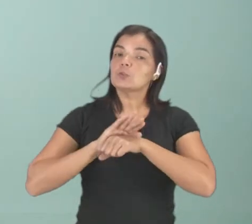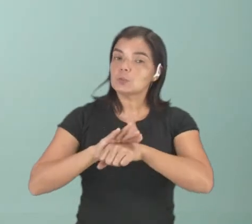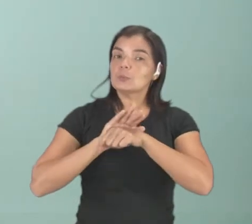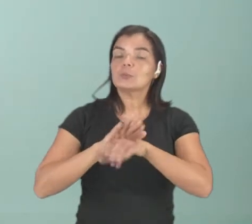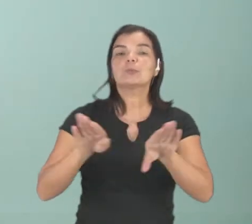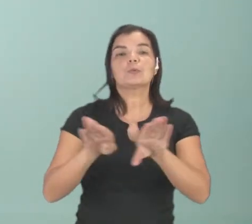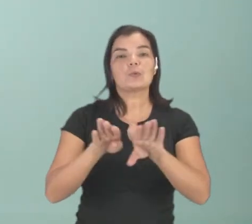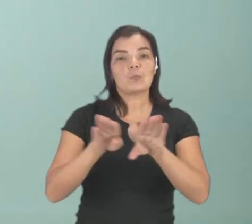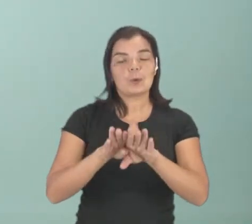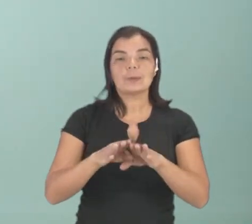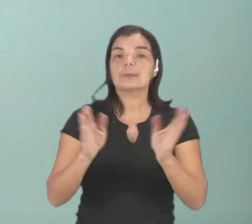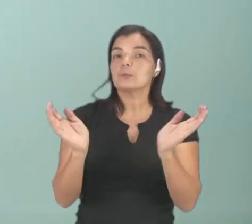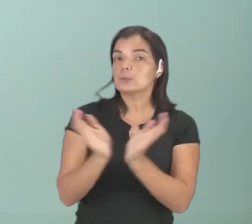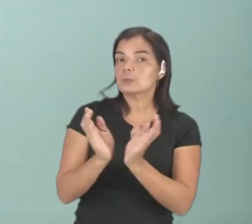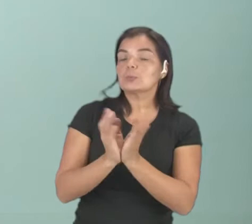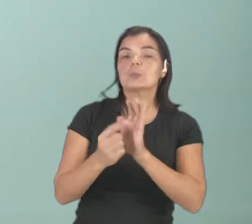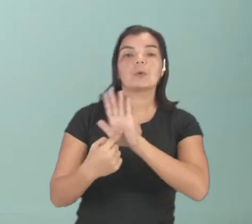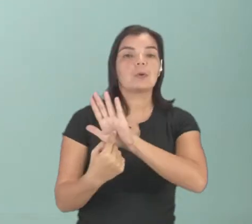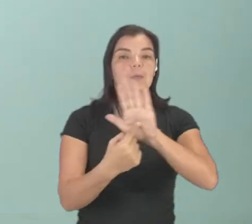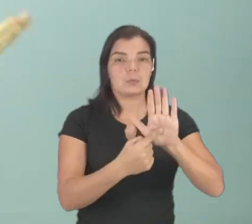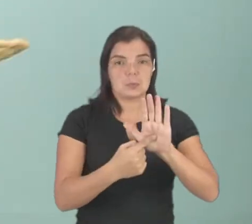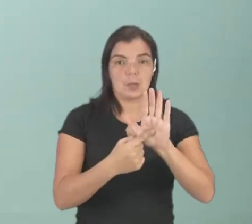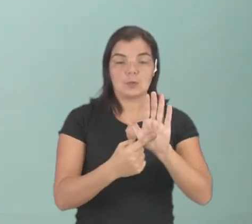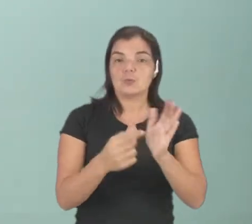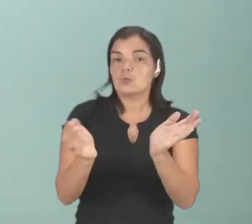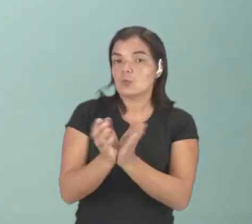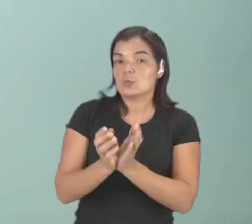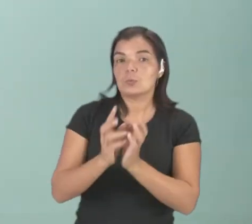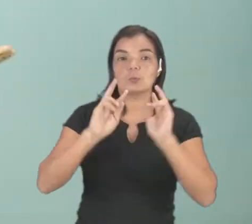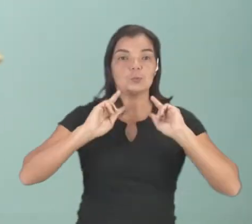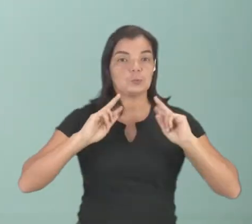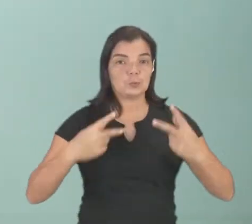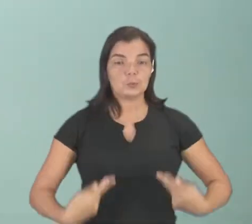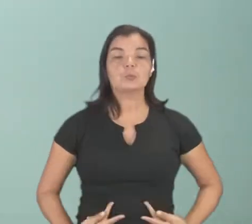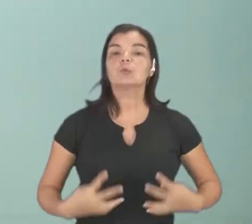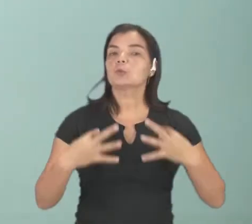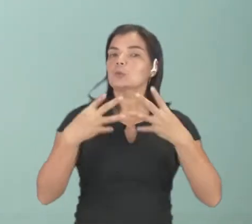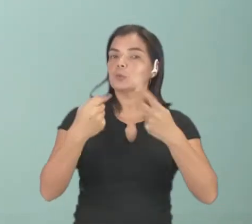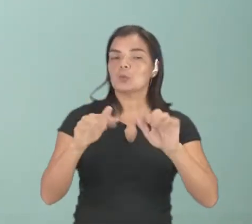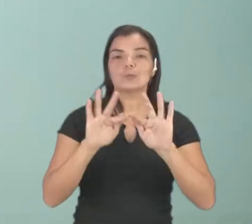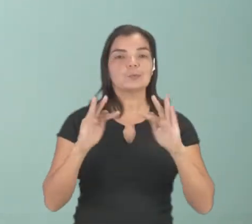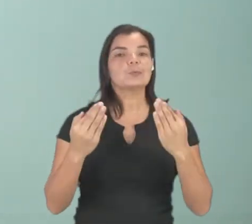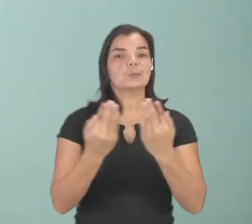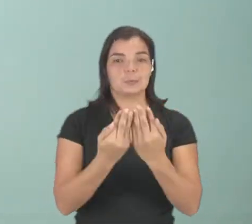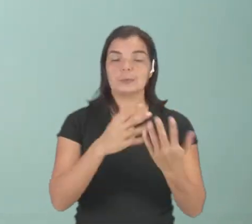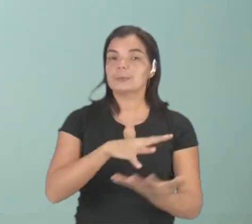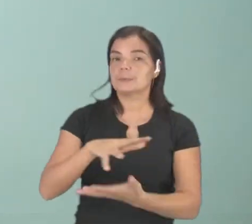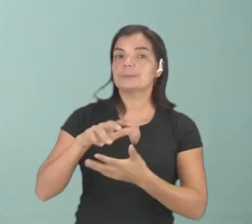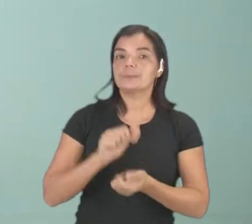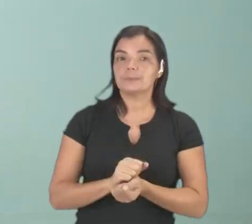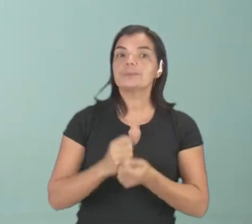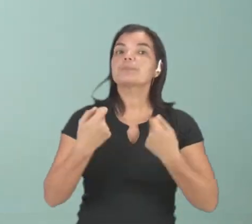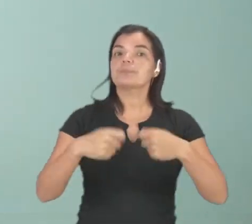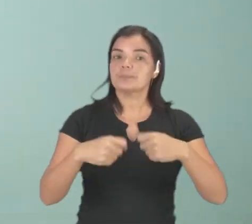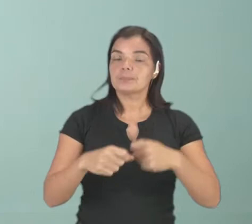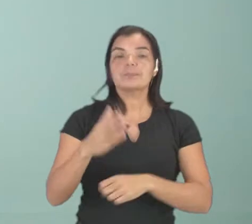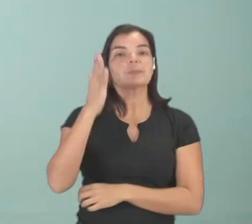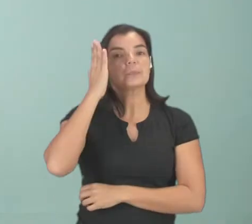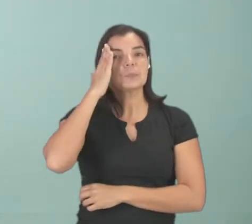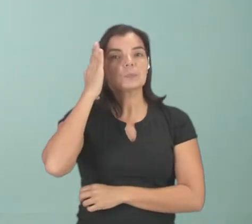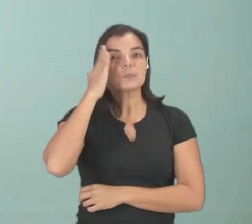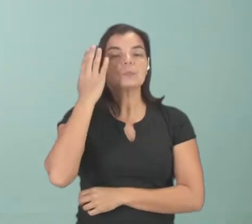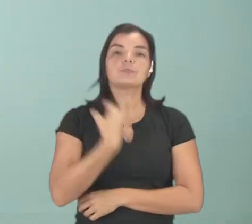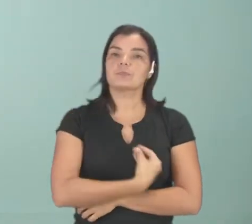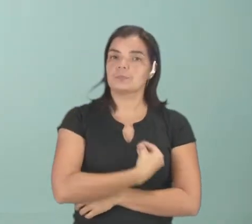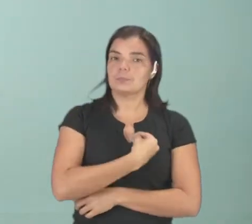como se fosse uma irmandade que representa a comunidade humana. Somos todos uma família aqui na Terra e devemos nos entender